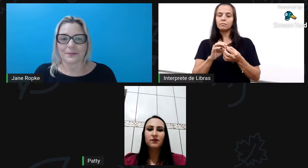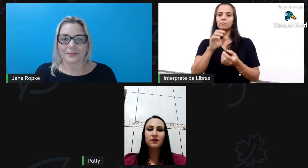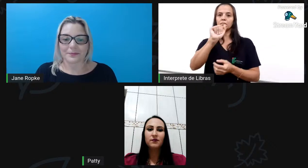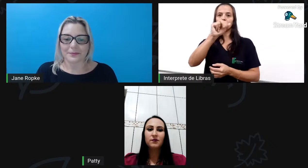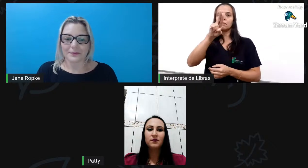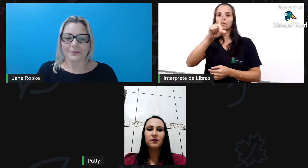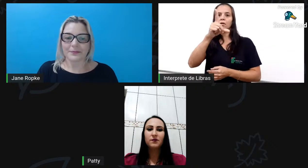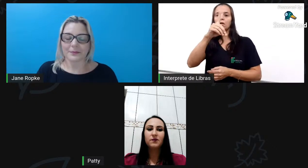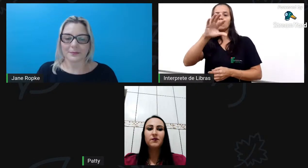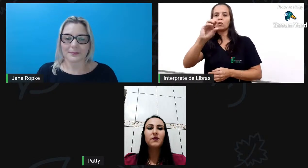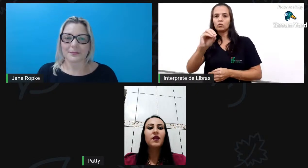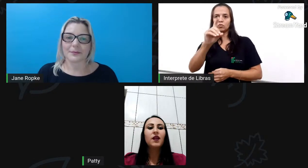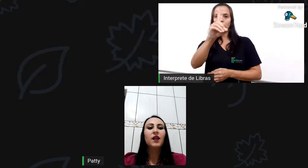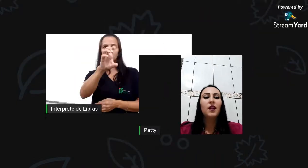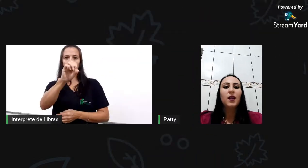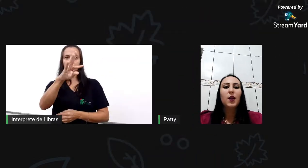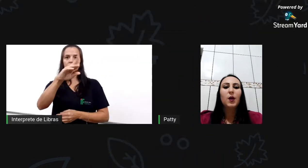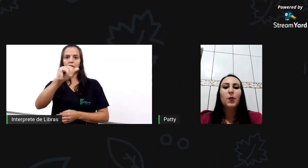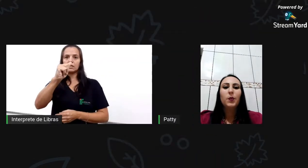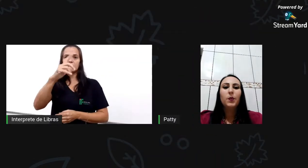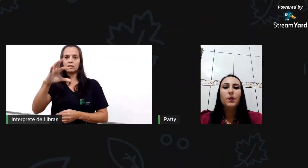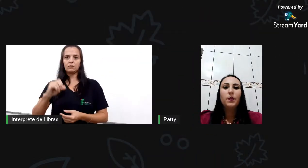audiodescrição.